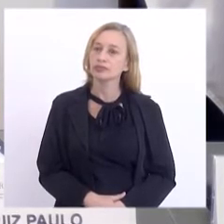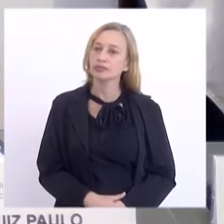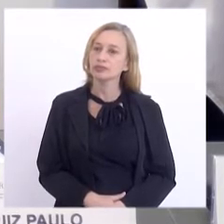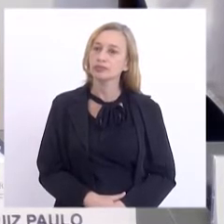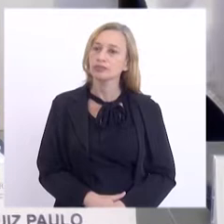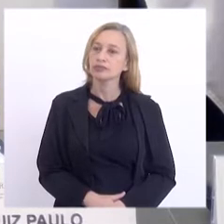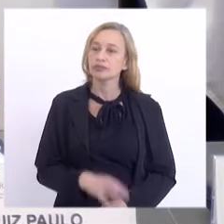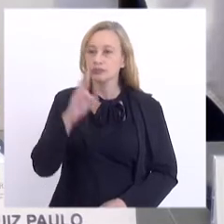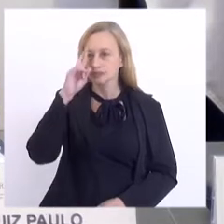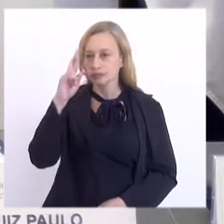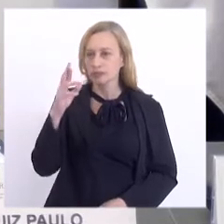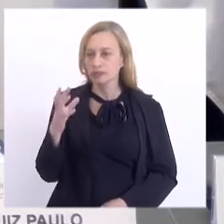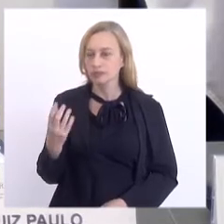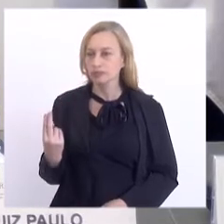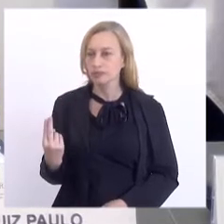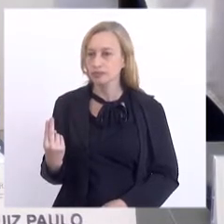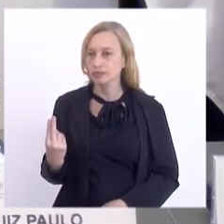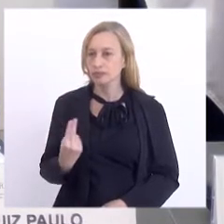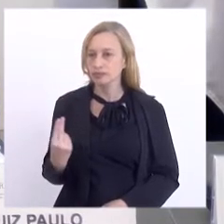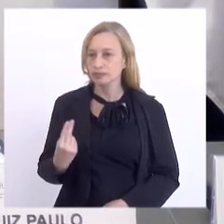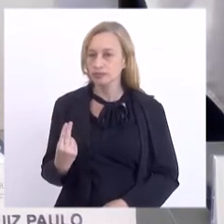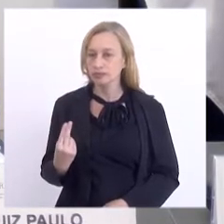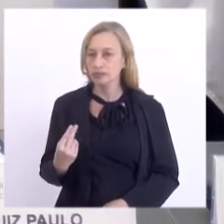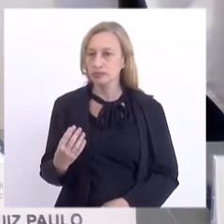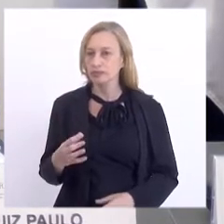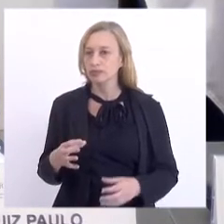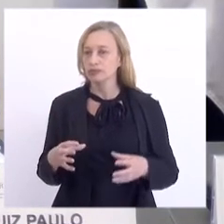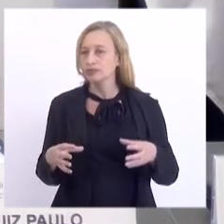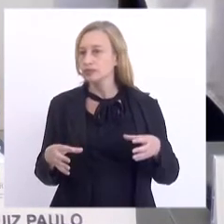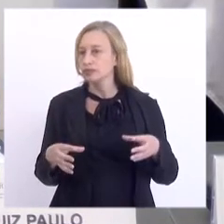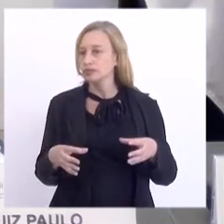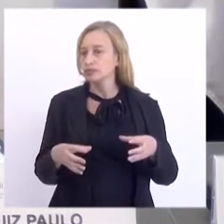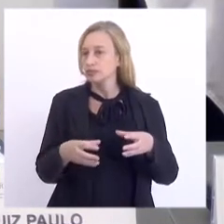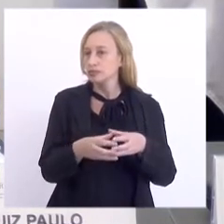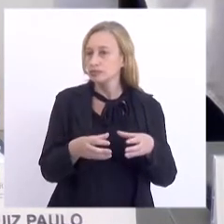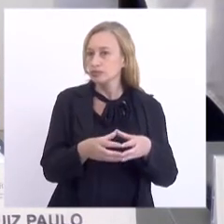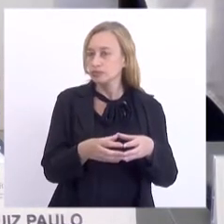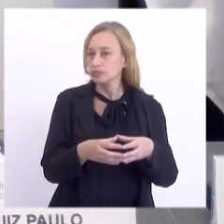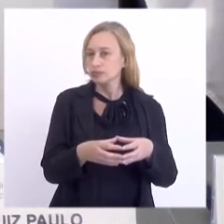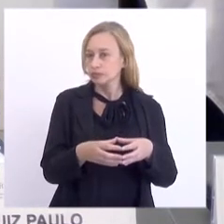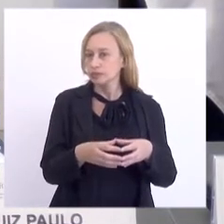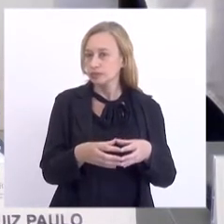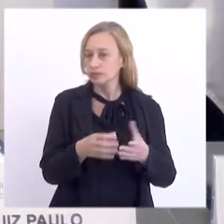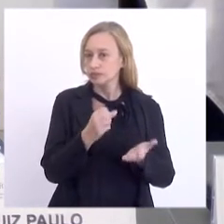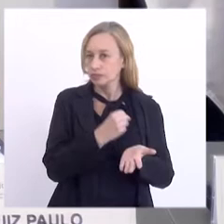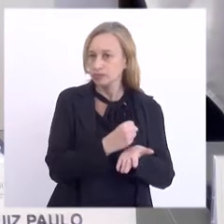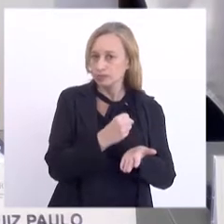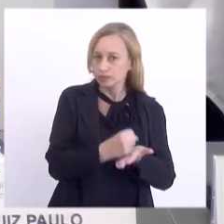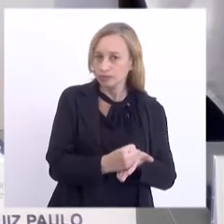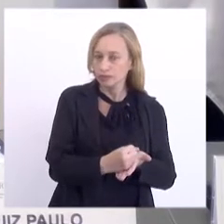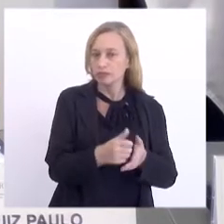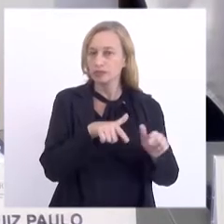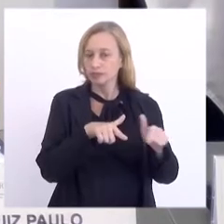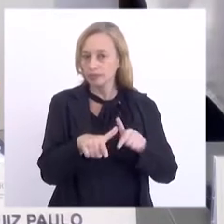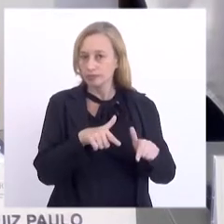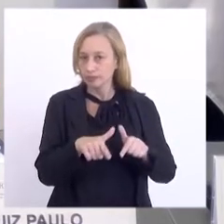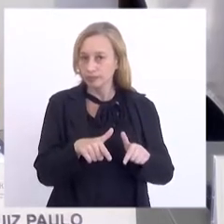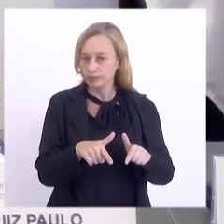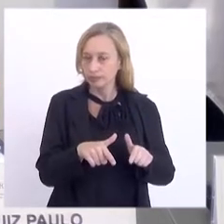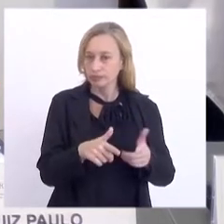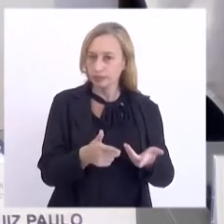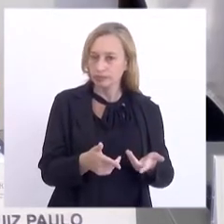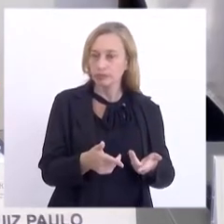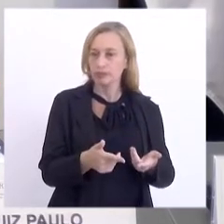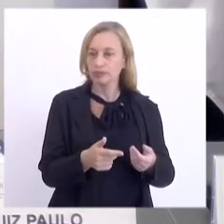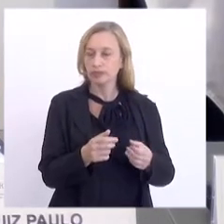e recebe o nome do órgão Executor e você disse o valor do contrato a empresa que tá fazendo ele certo é